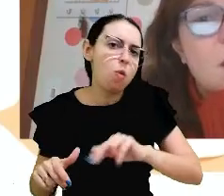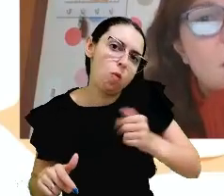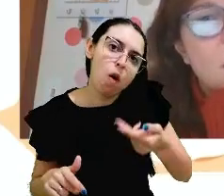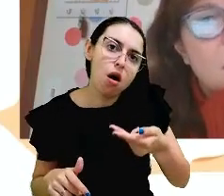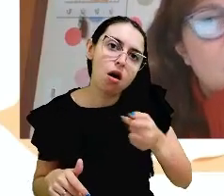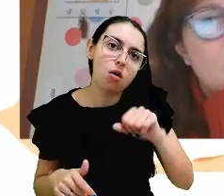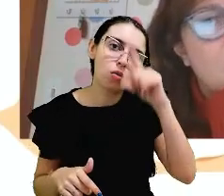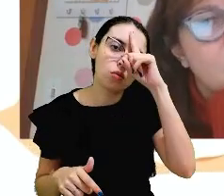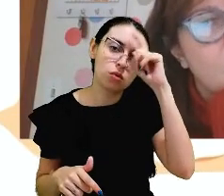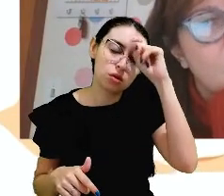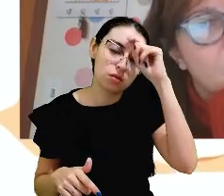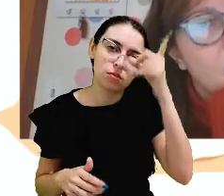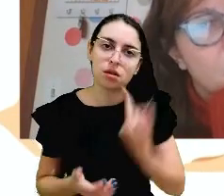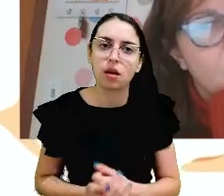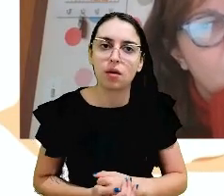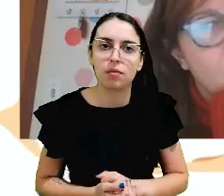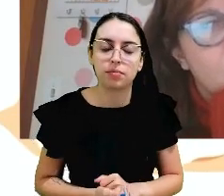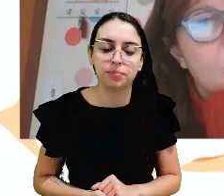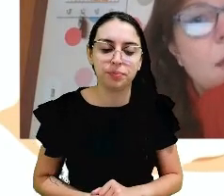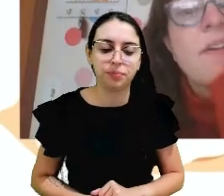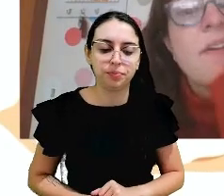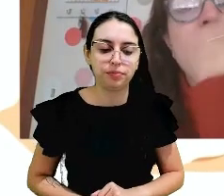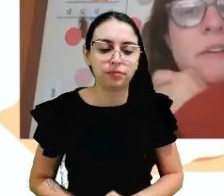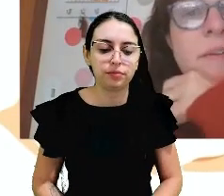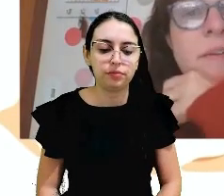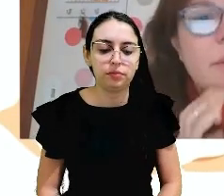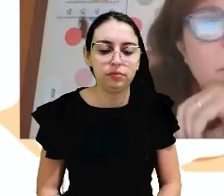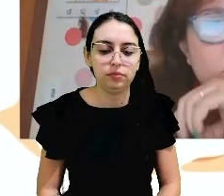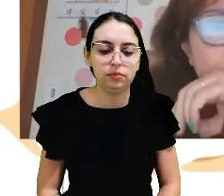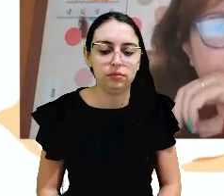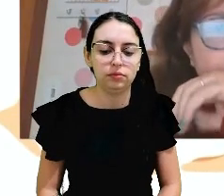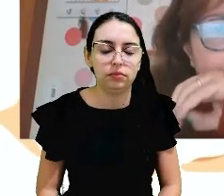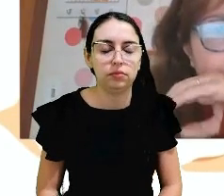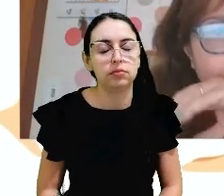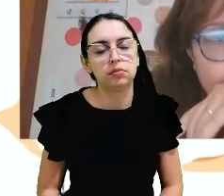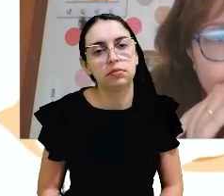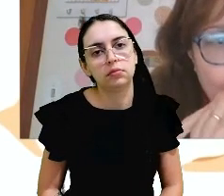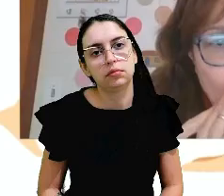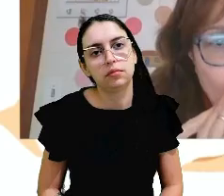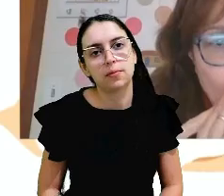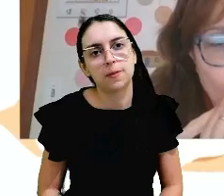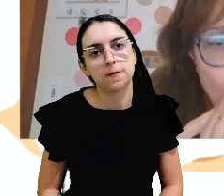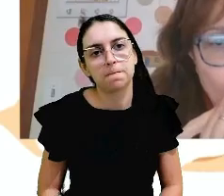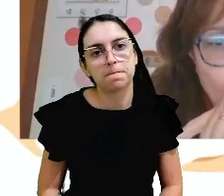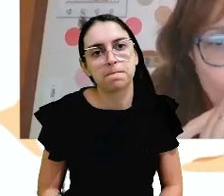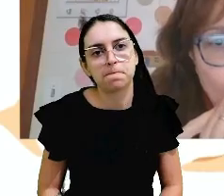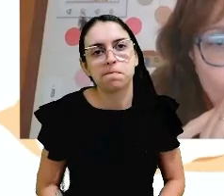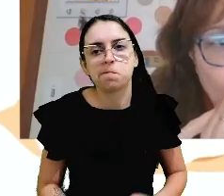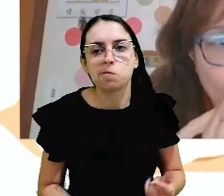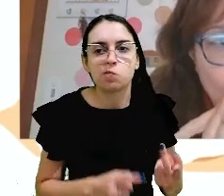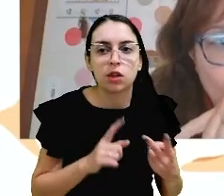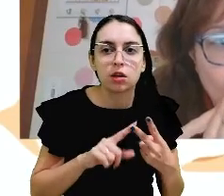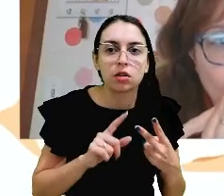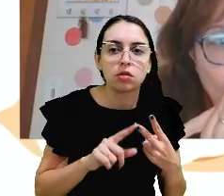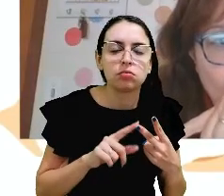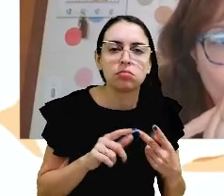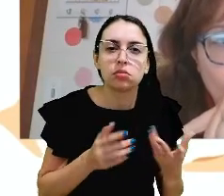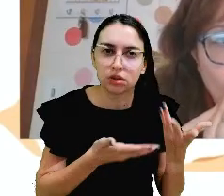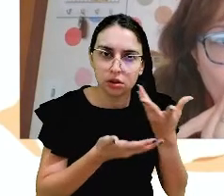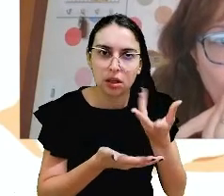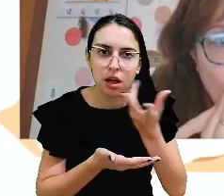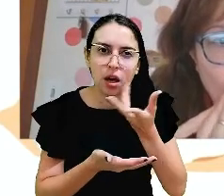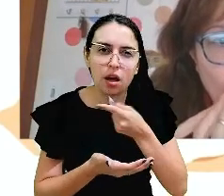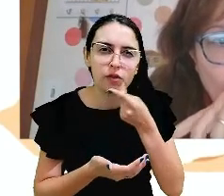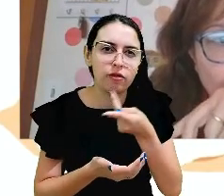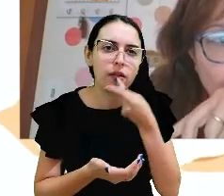do hospitalar, né? Isso me remete a um segundo ponto que eu queria trazer, que